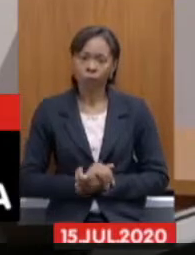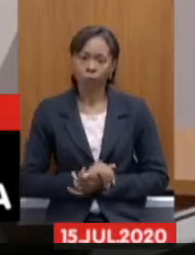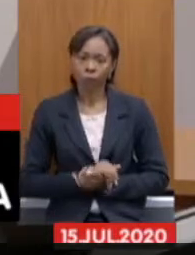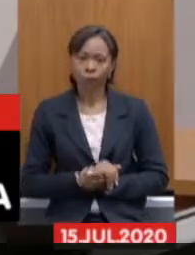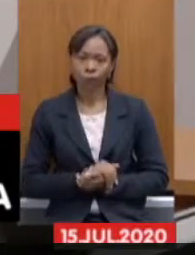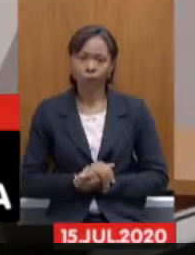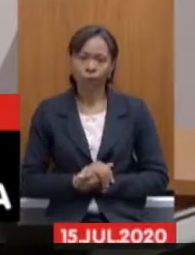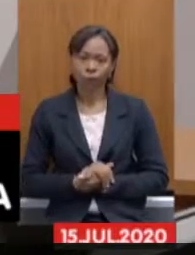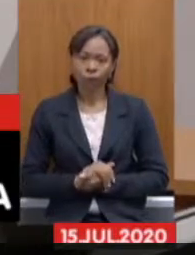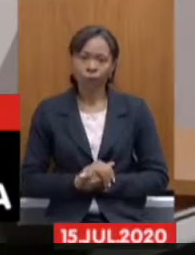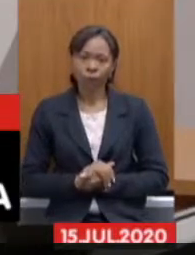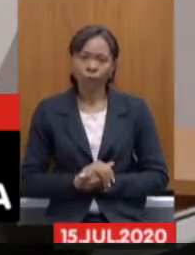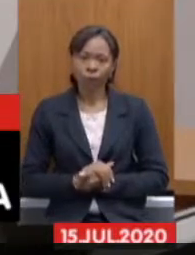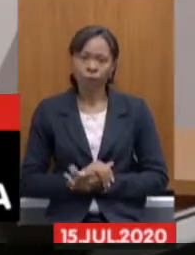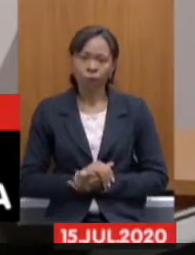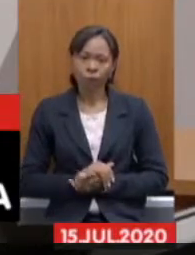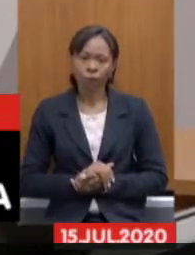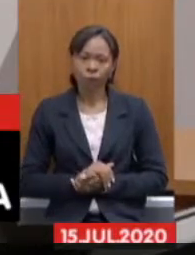aí